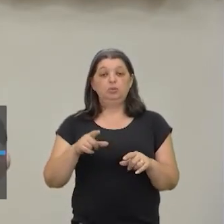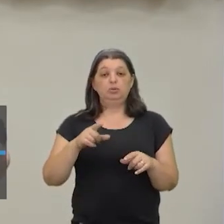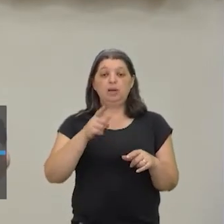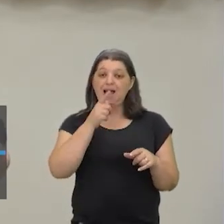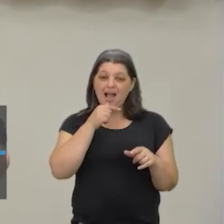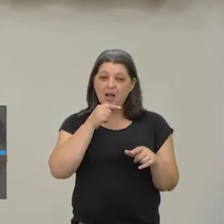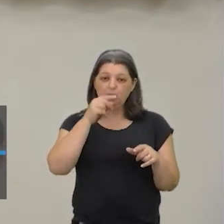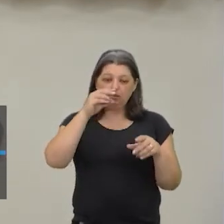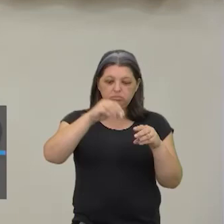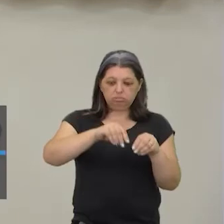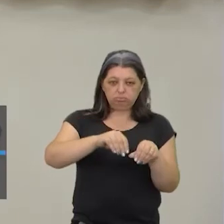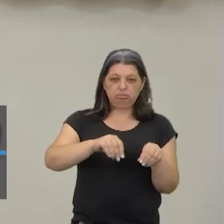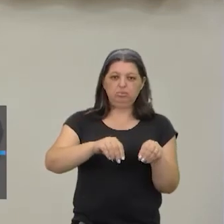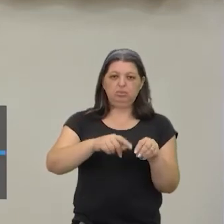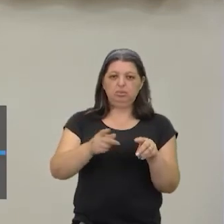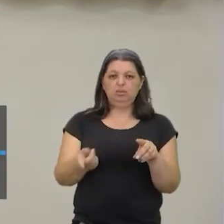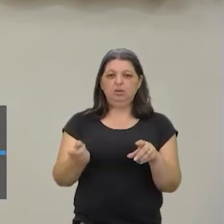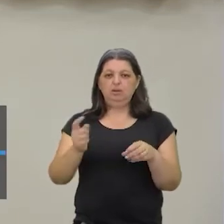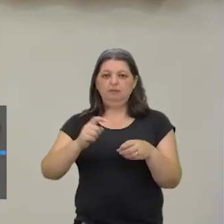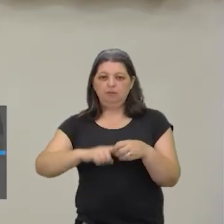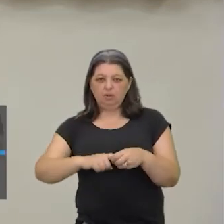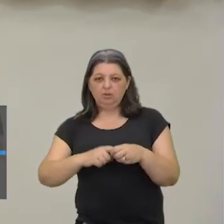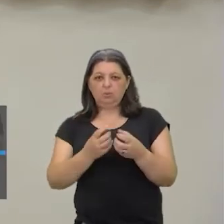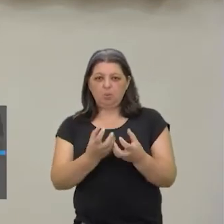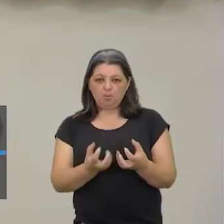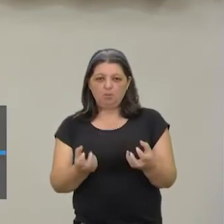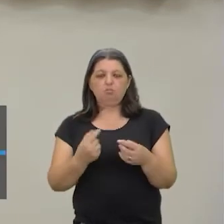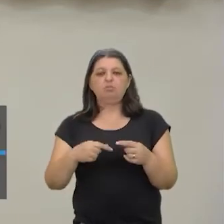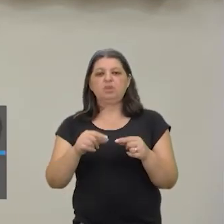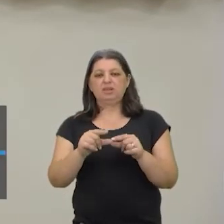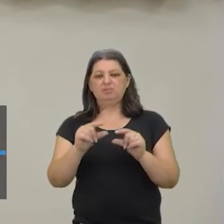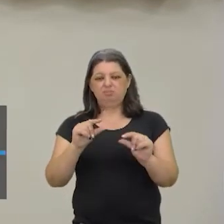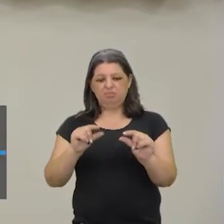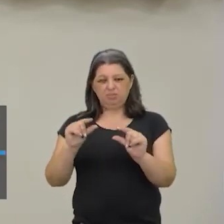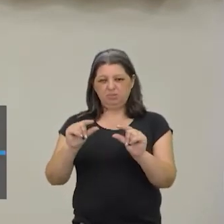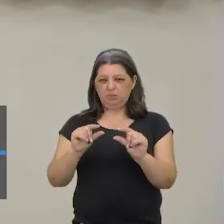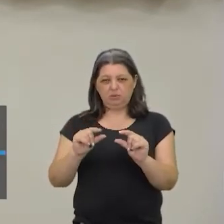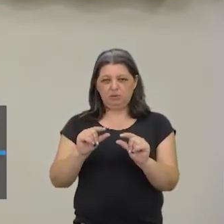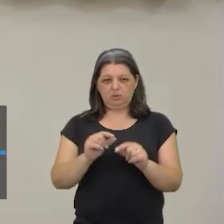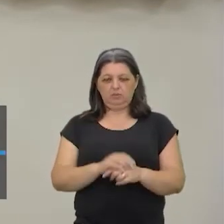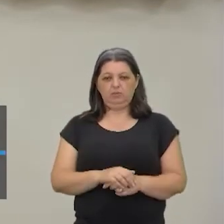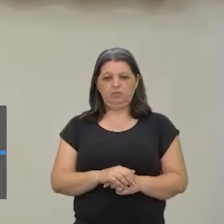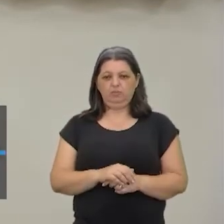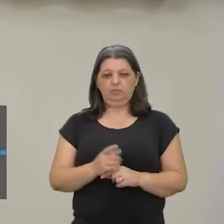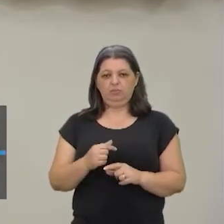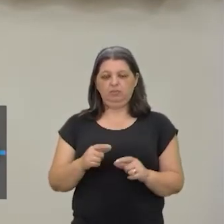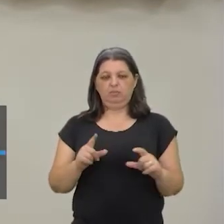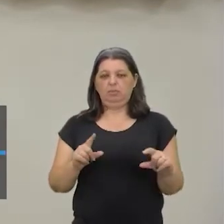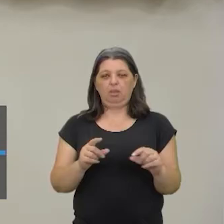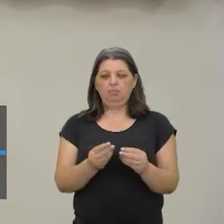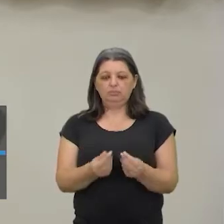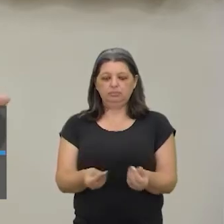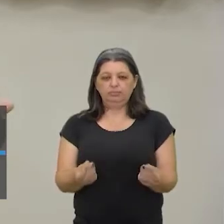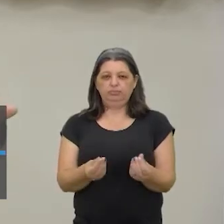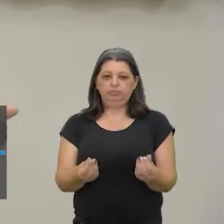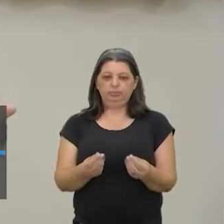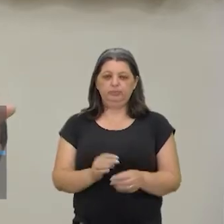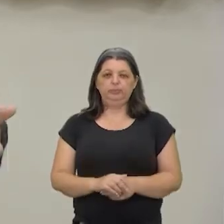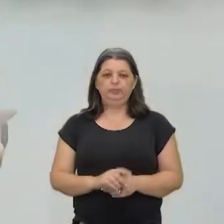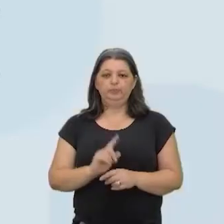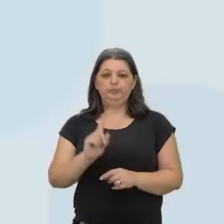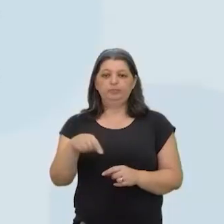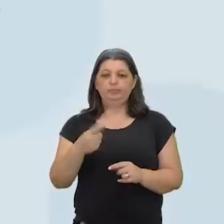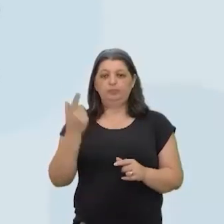depois volta ele para secagem, ele volta em blocos, né? Ele já não fica mais tanto refinado assim. E depois, o